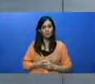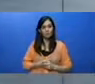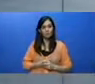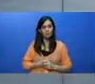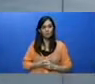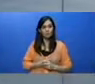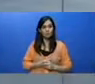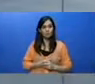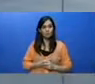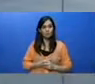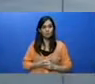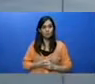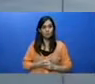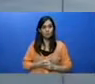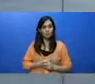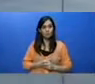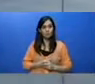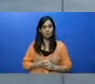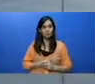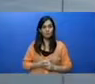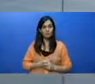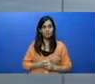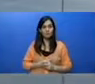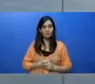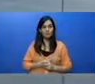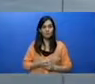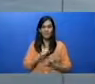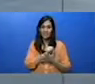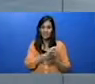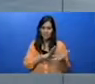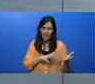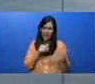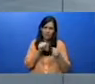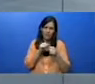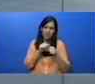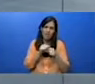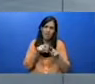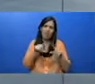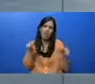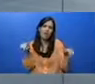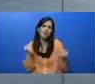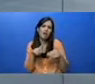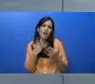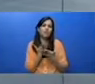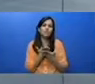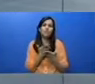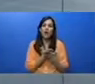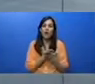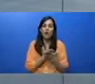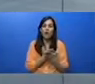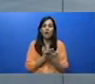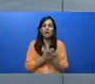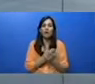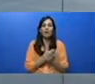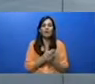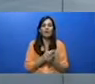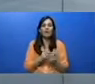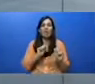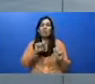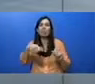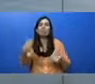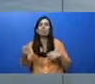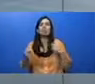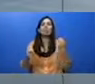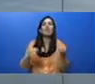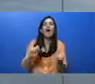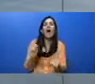Tá? Seria a atividade que nós iríamos fazer na sala de aula. Fazer esse folheto e distribuir entre os